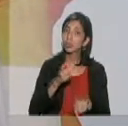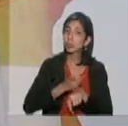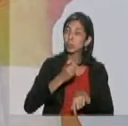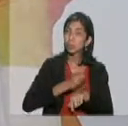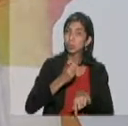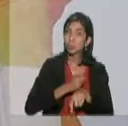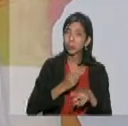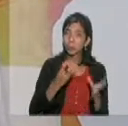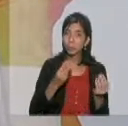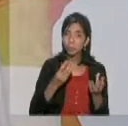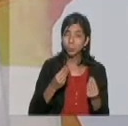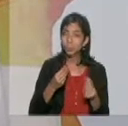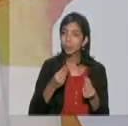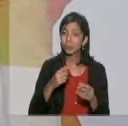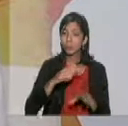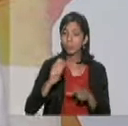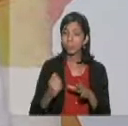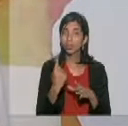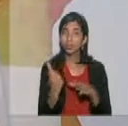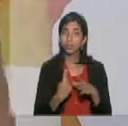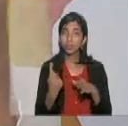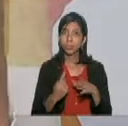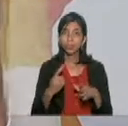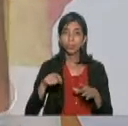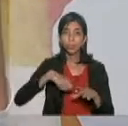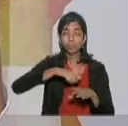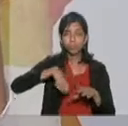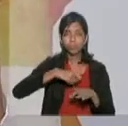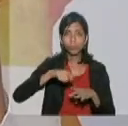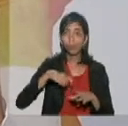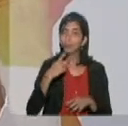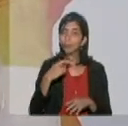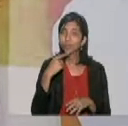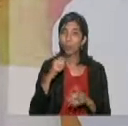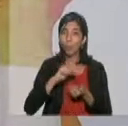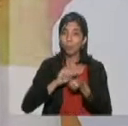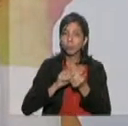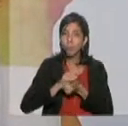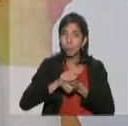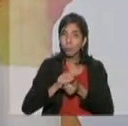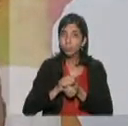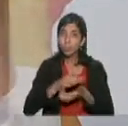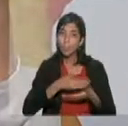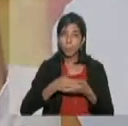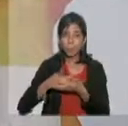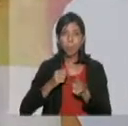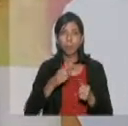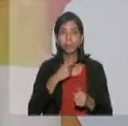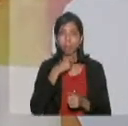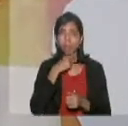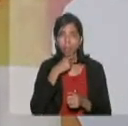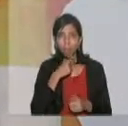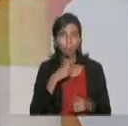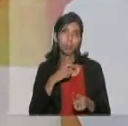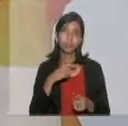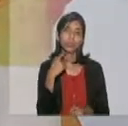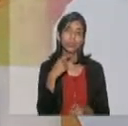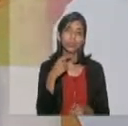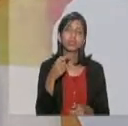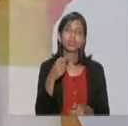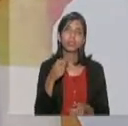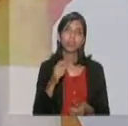ali explorando o alimento. E você precisa estar disponível, né? Então, se a intenção é dar autonomia para a criança e ela